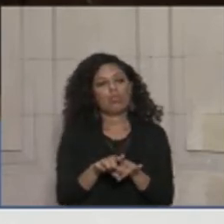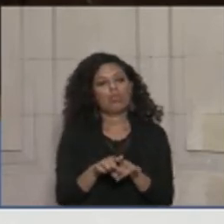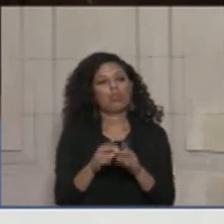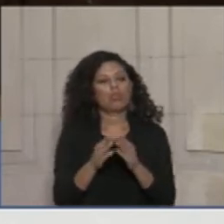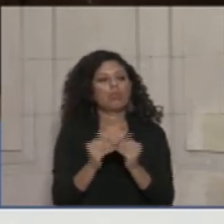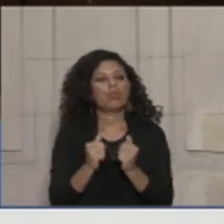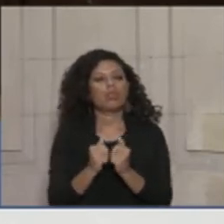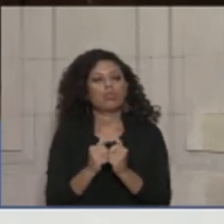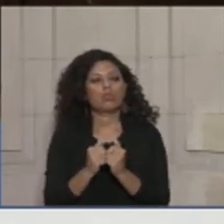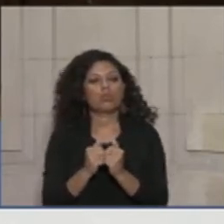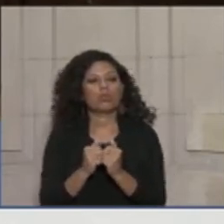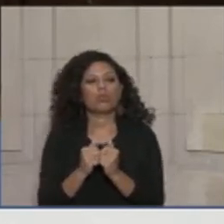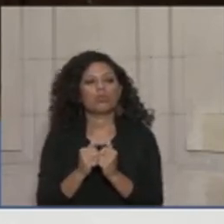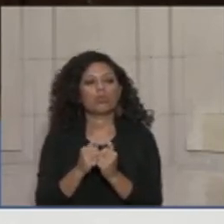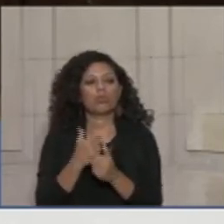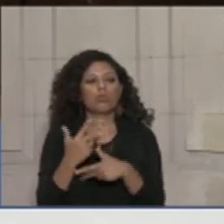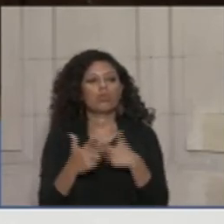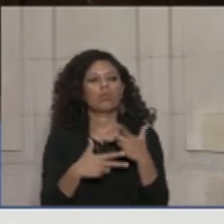do deputado